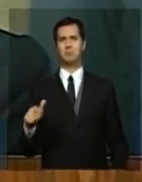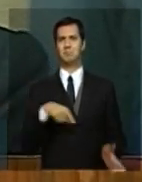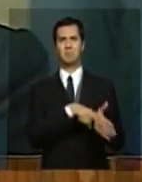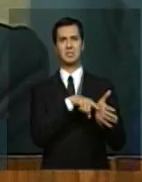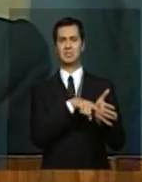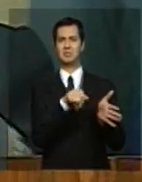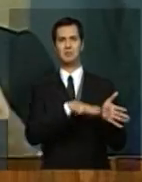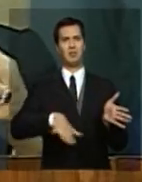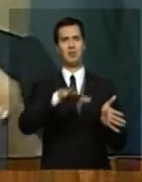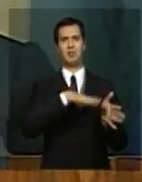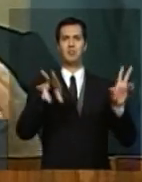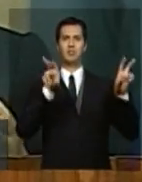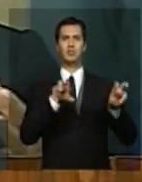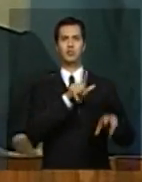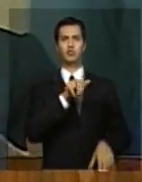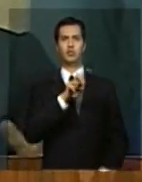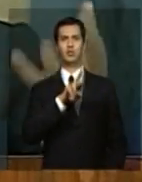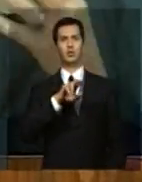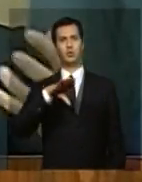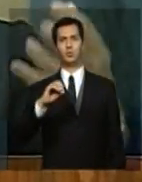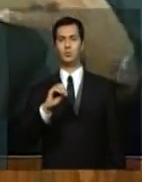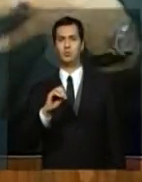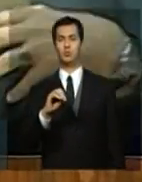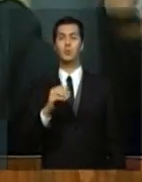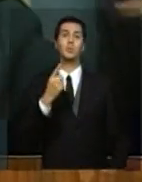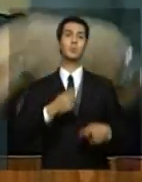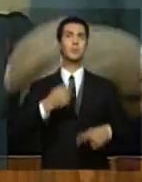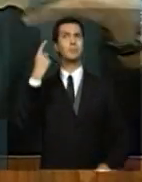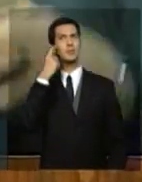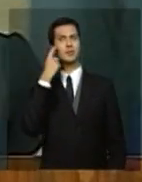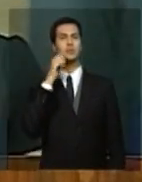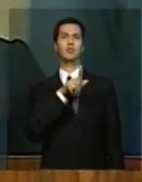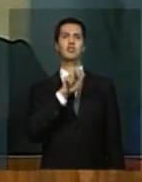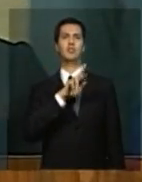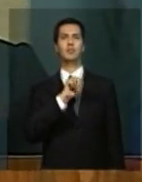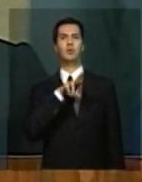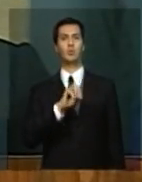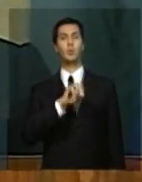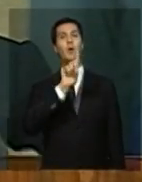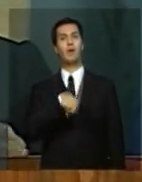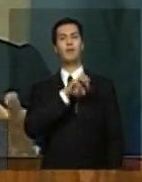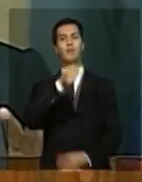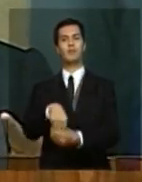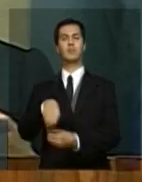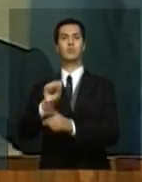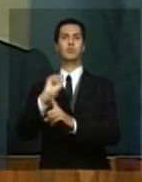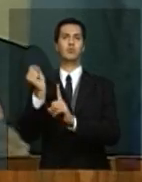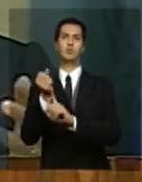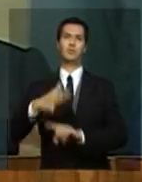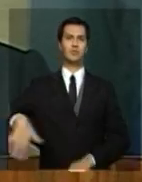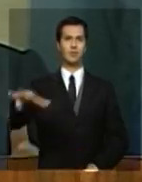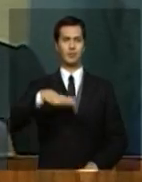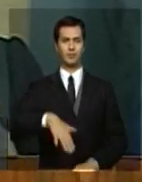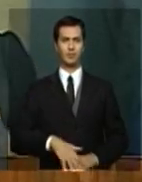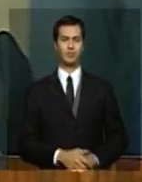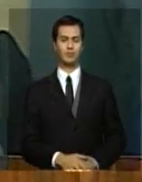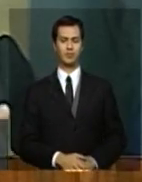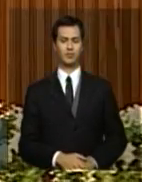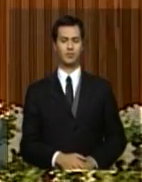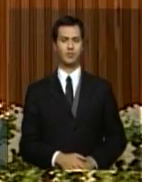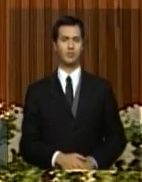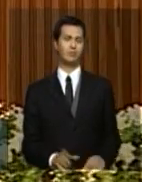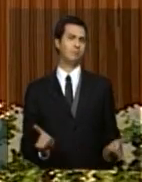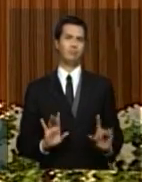porque considerava que gênero estava dentro do Social convenhamos Não é